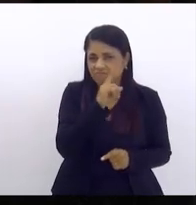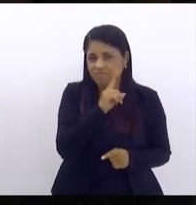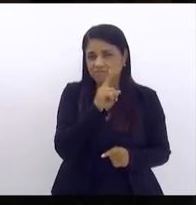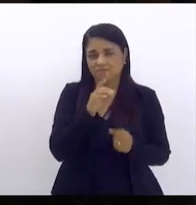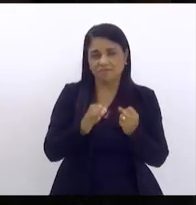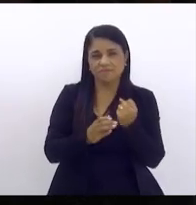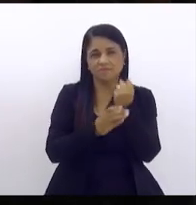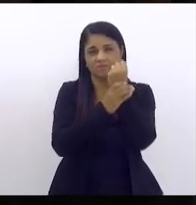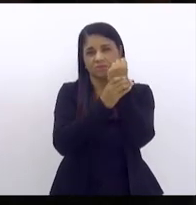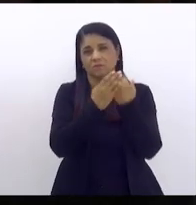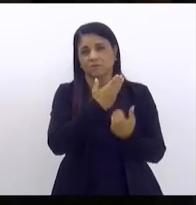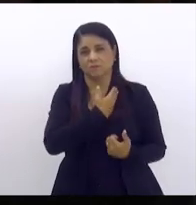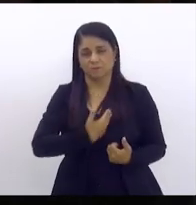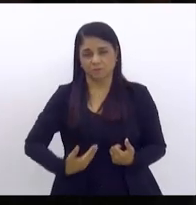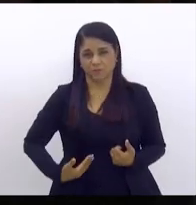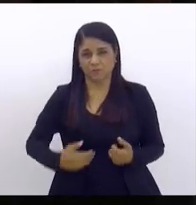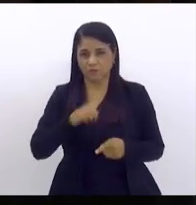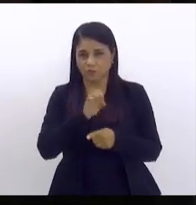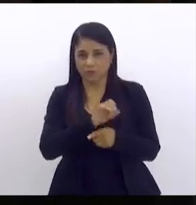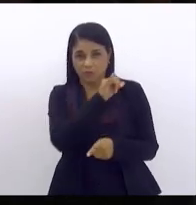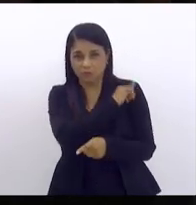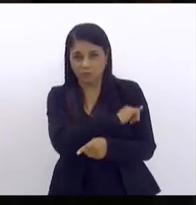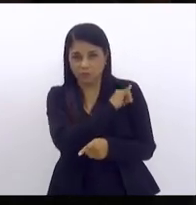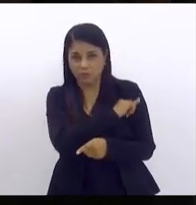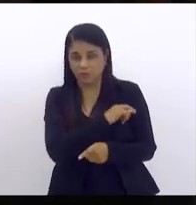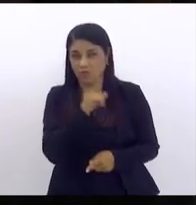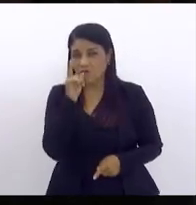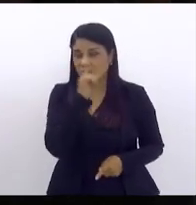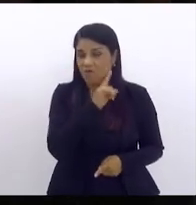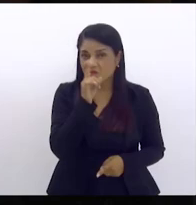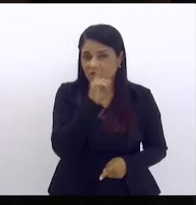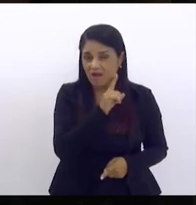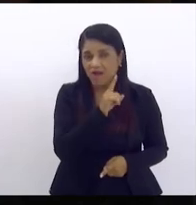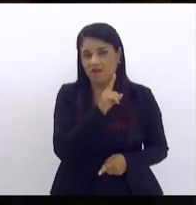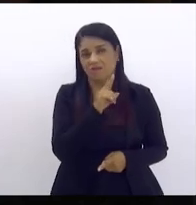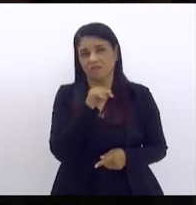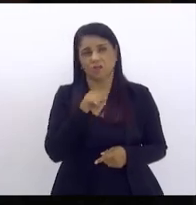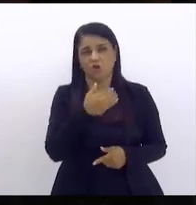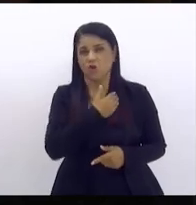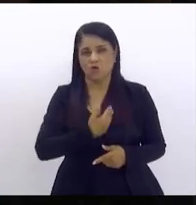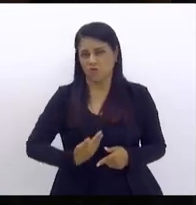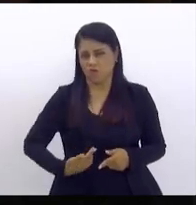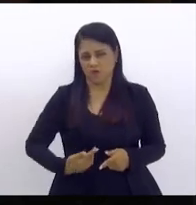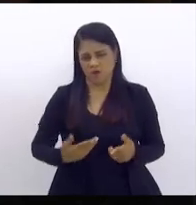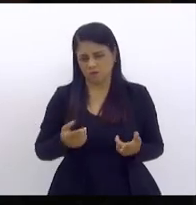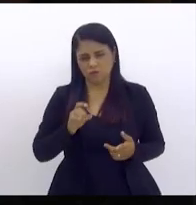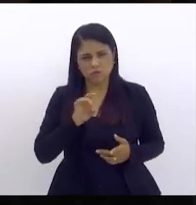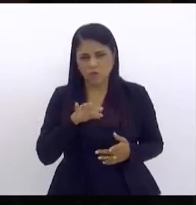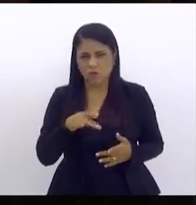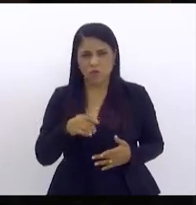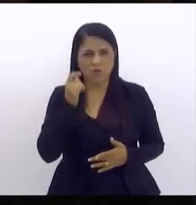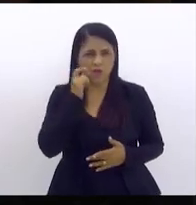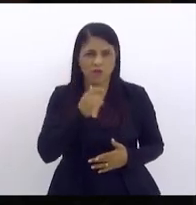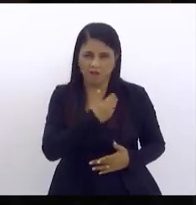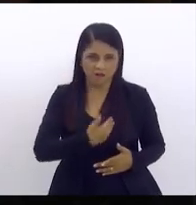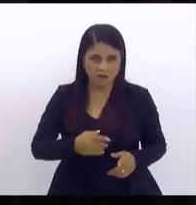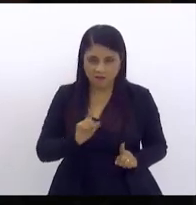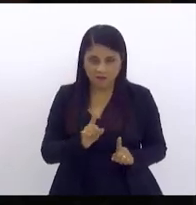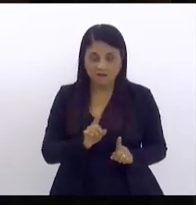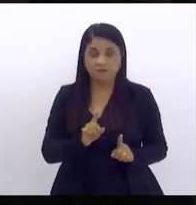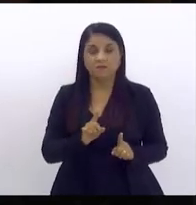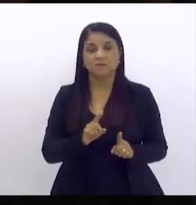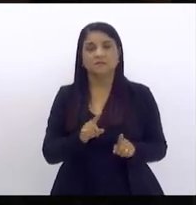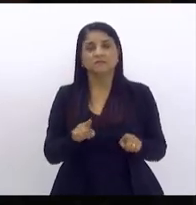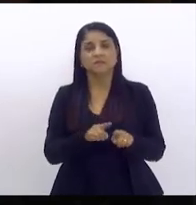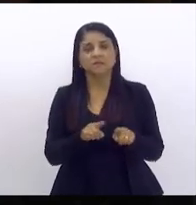segurança pública no Estado do Rio de Janeiro, um erro que não é só esse governo que comete, que esse governo já teve